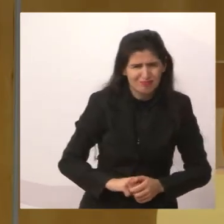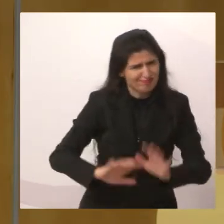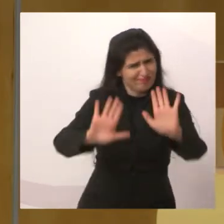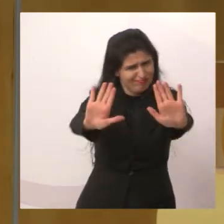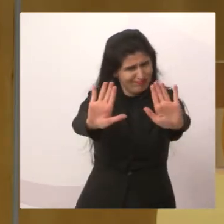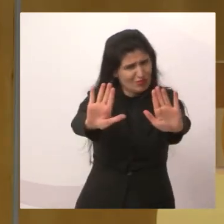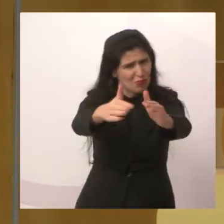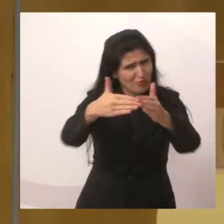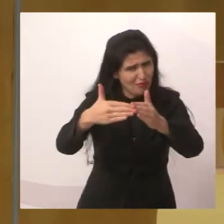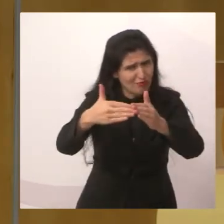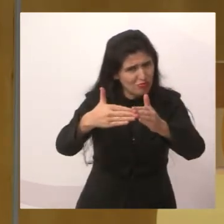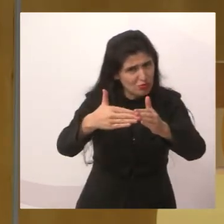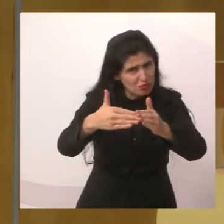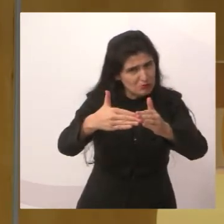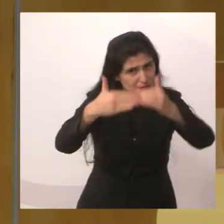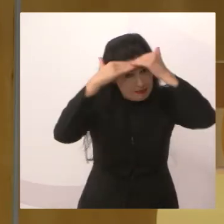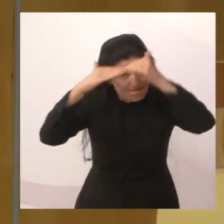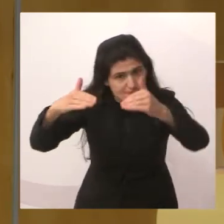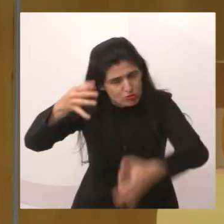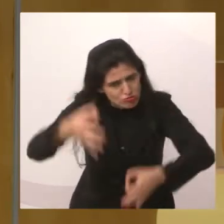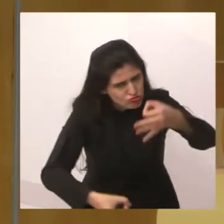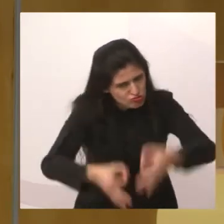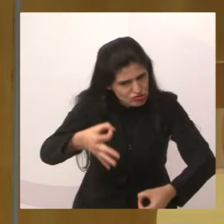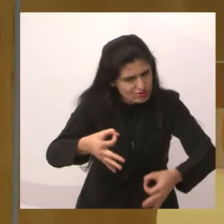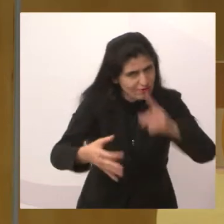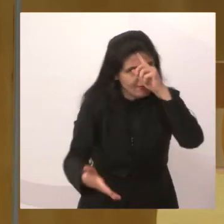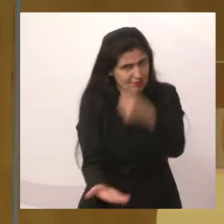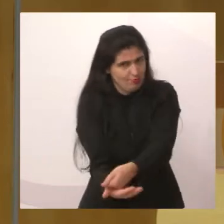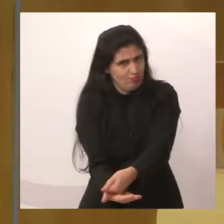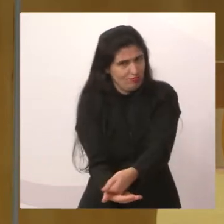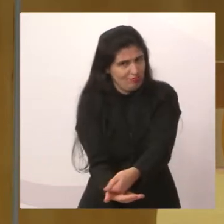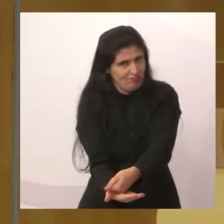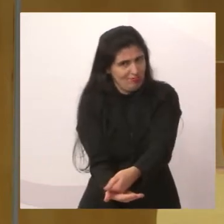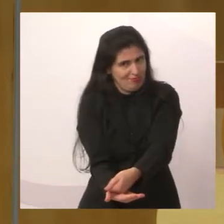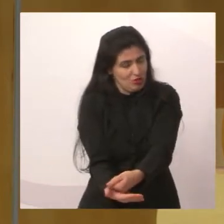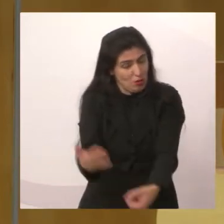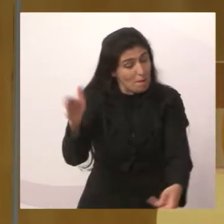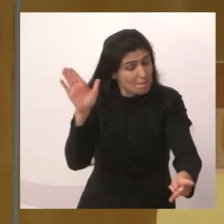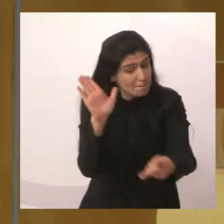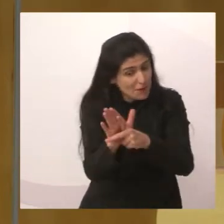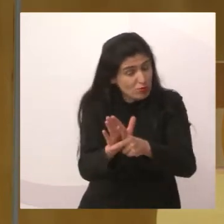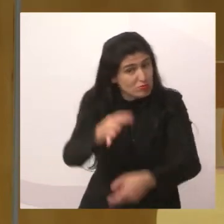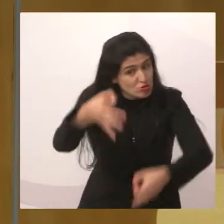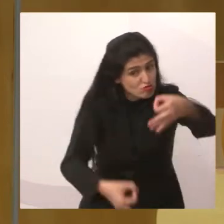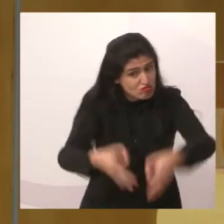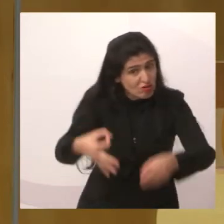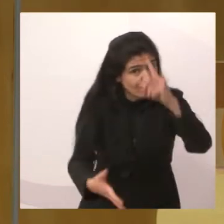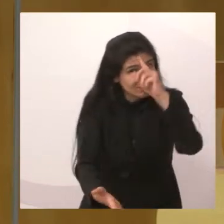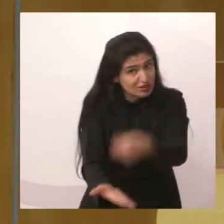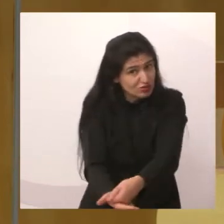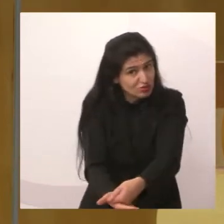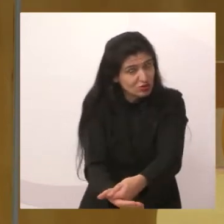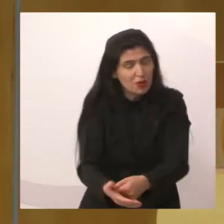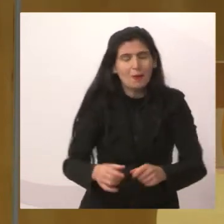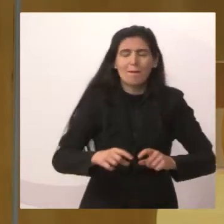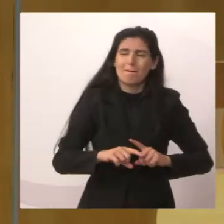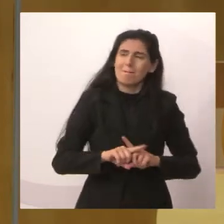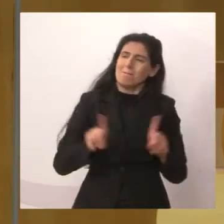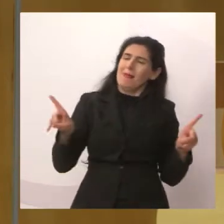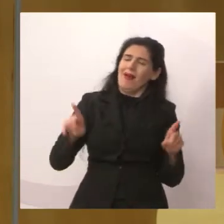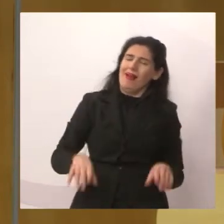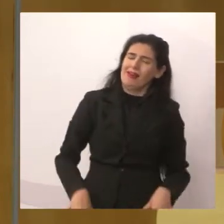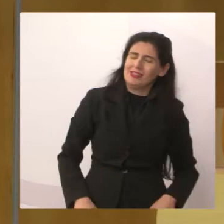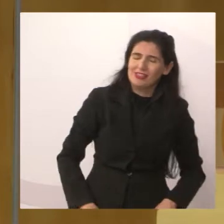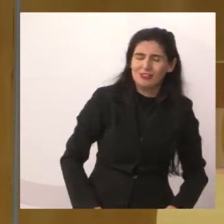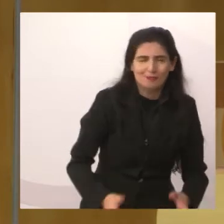justiça analisar as contas, deixa a justiça dizer se foi legal ou ilegal. Agora, houve uma antecipação política, tudo